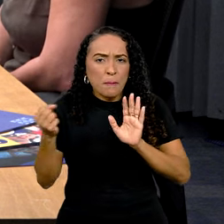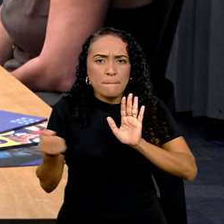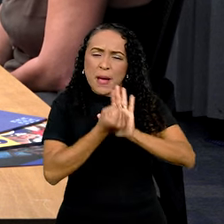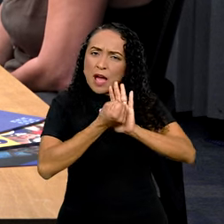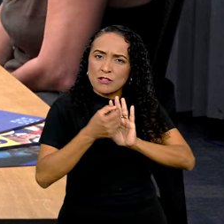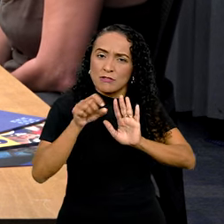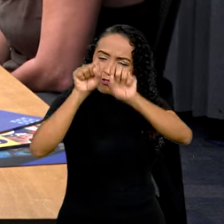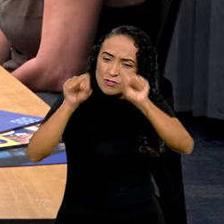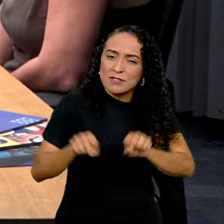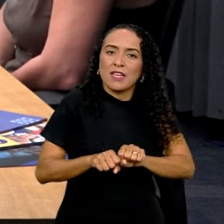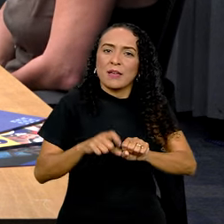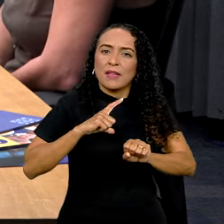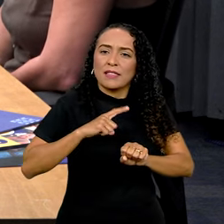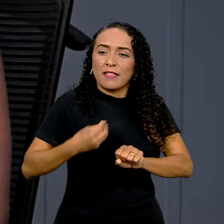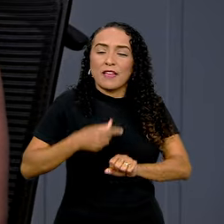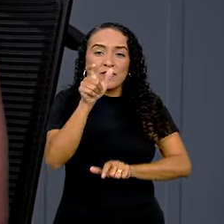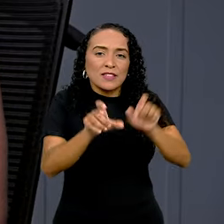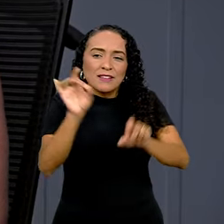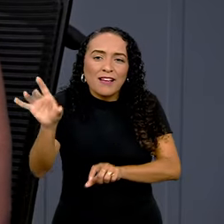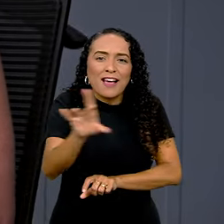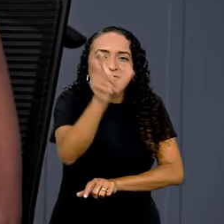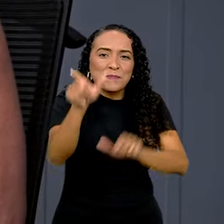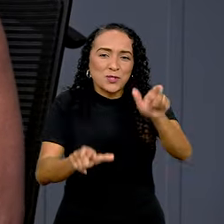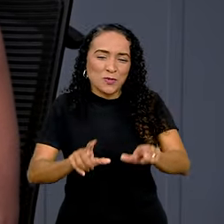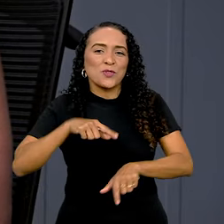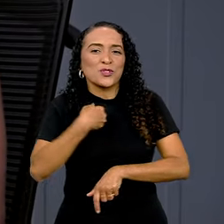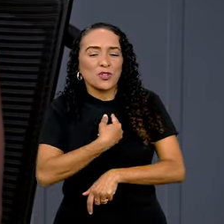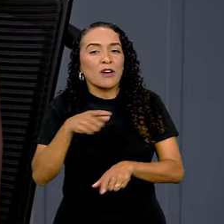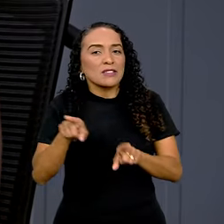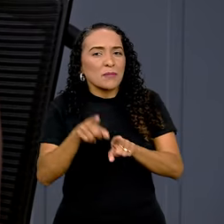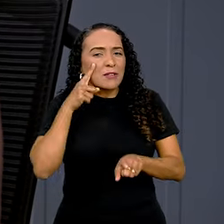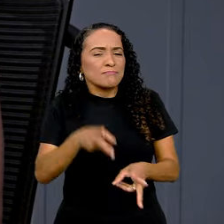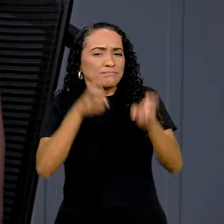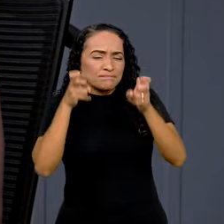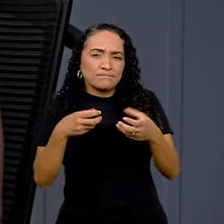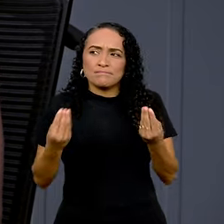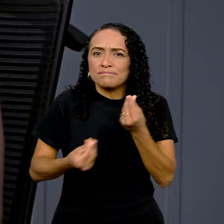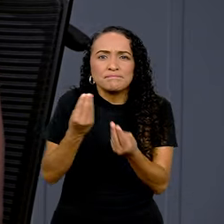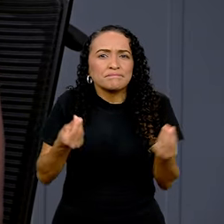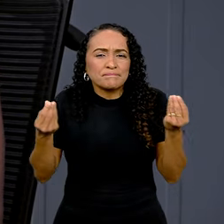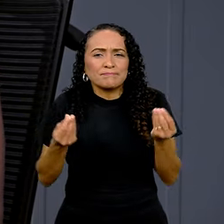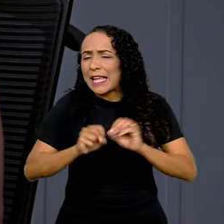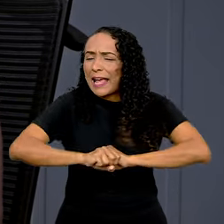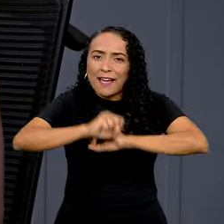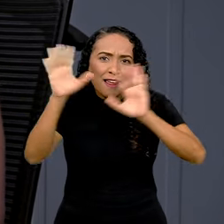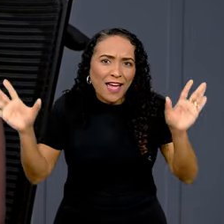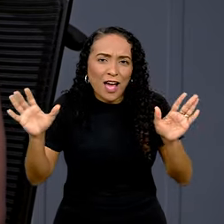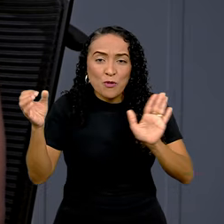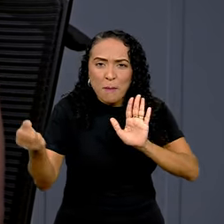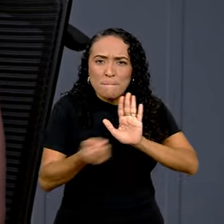os os impactos que esse sistema tem na vida das pessoas né assim como a gente viu de uma forma muito